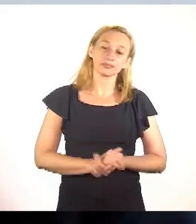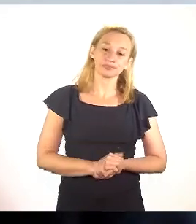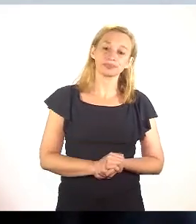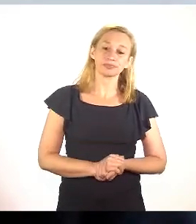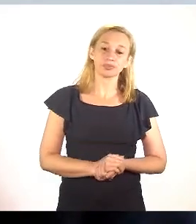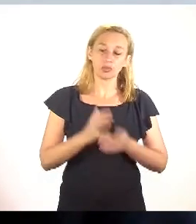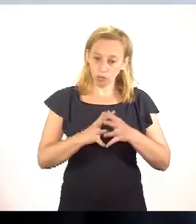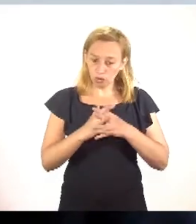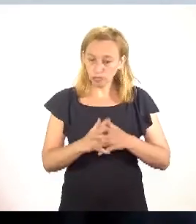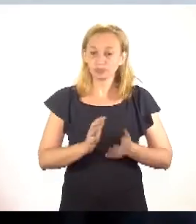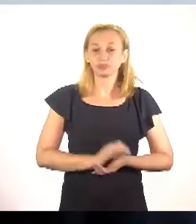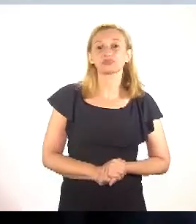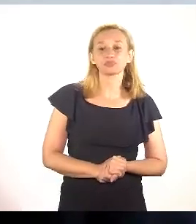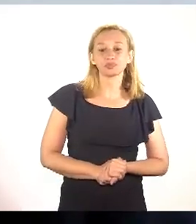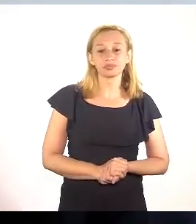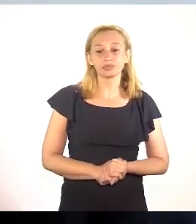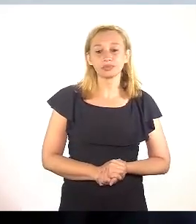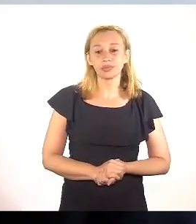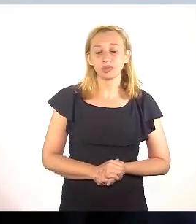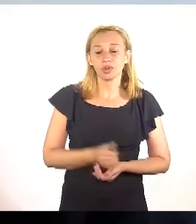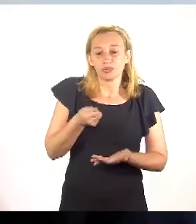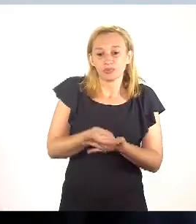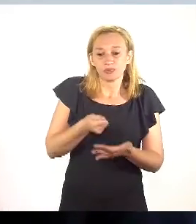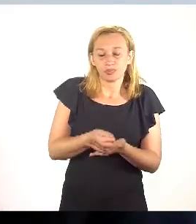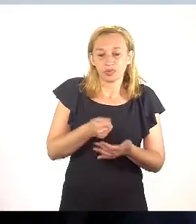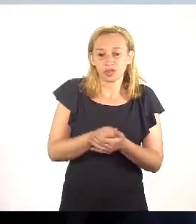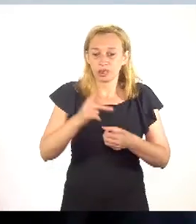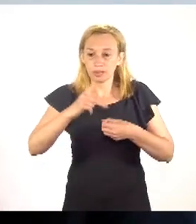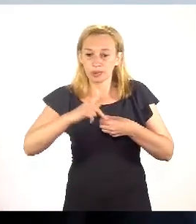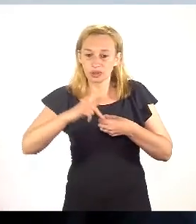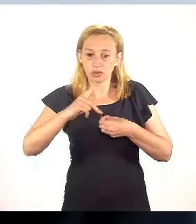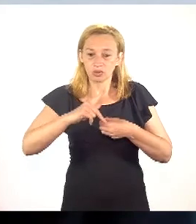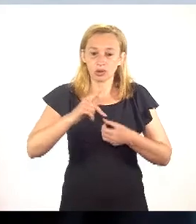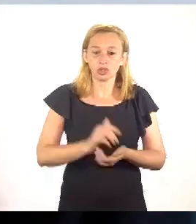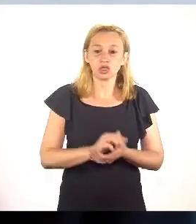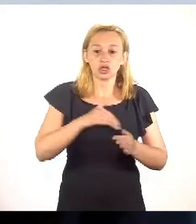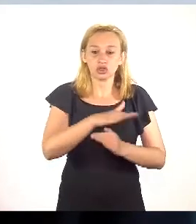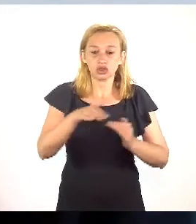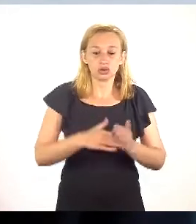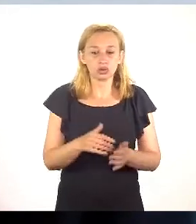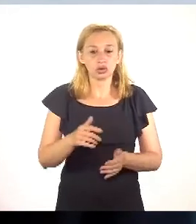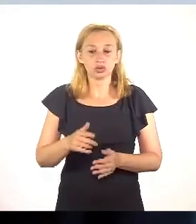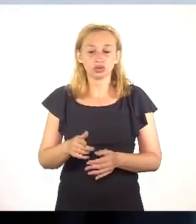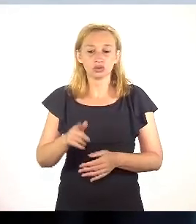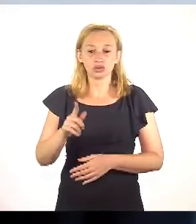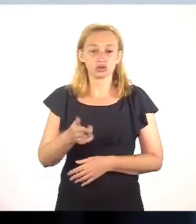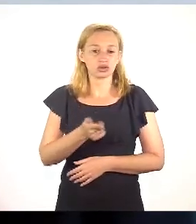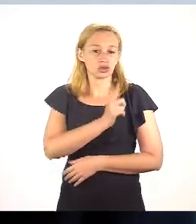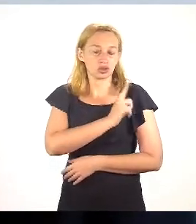complicada, assim. E era, na época, uma exigência da Petrobras de todos os gerentes de projetos para serem